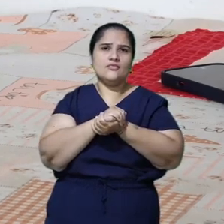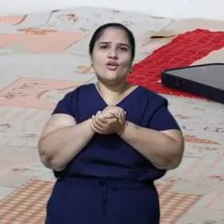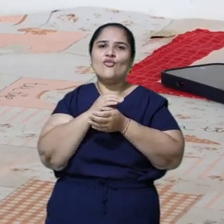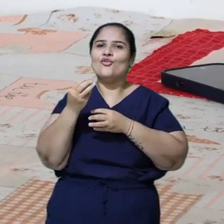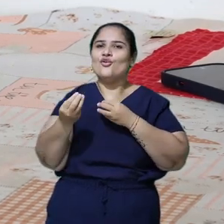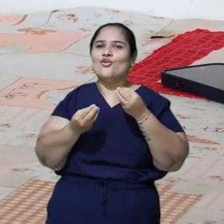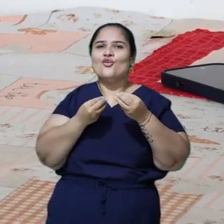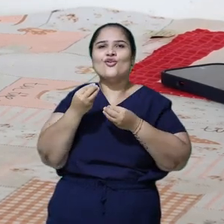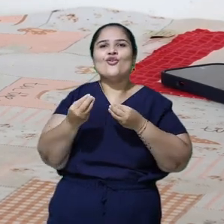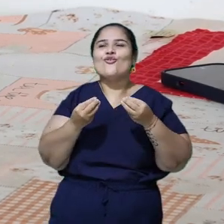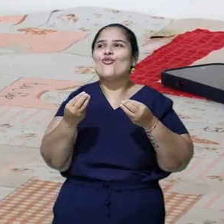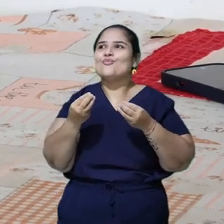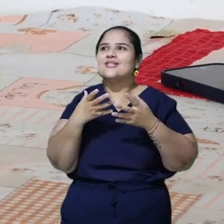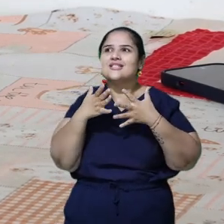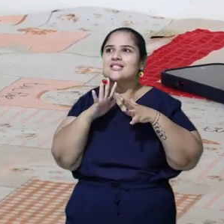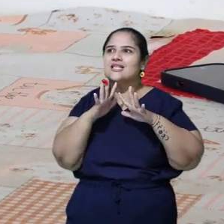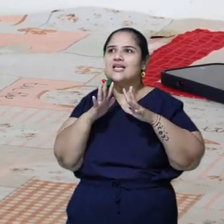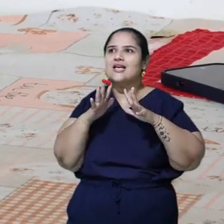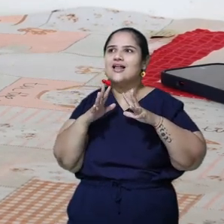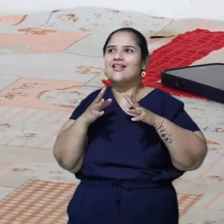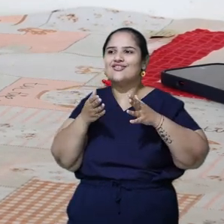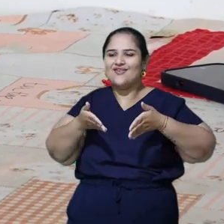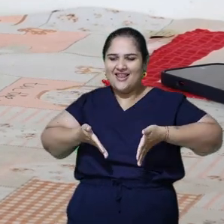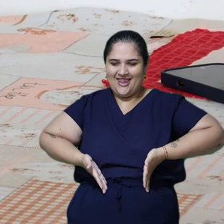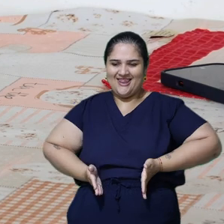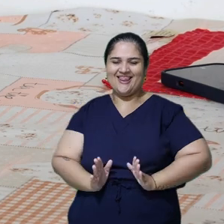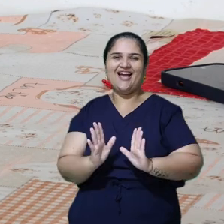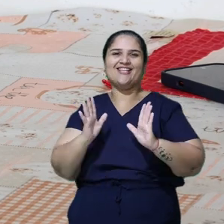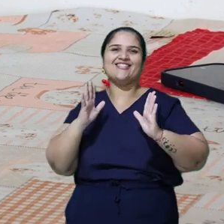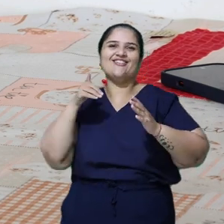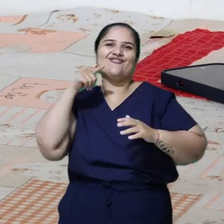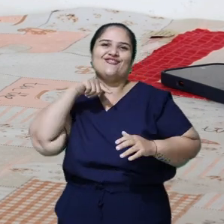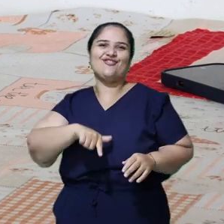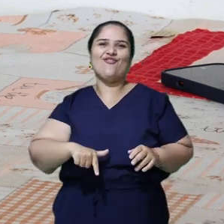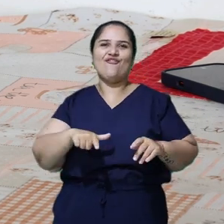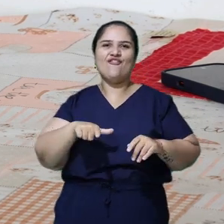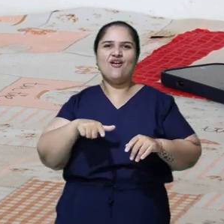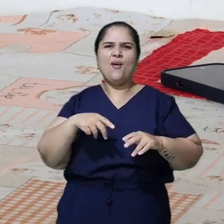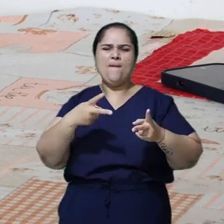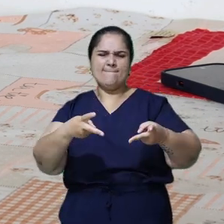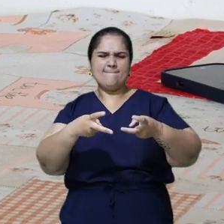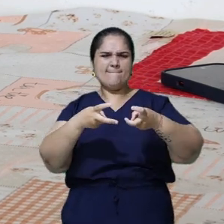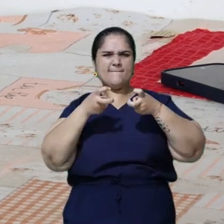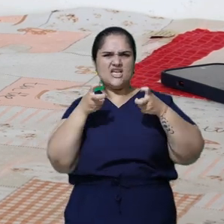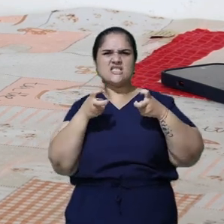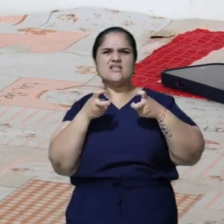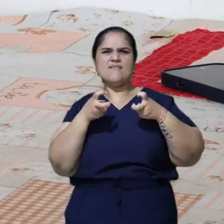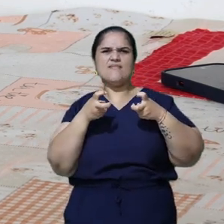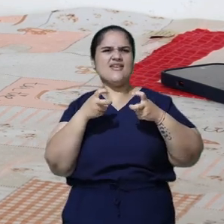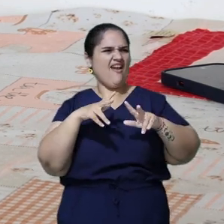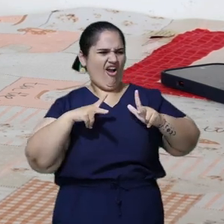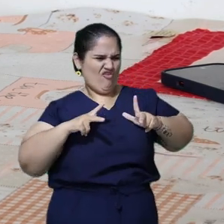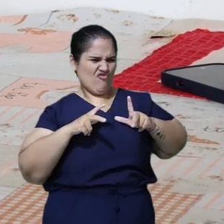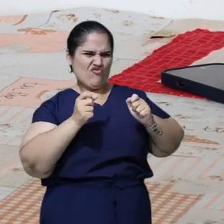Tipo, deu pra ver a força dela no outro dia, de ela se olhar no espelho e se encarar e falar, não, eu sou bonita e eu vou viver e eu